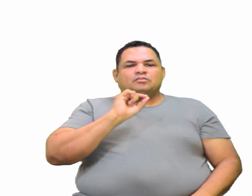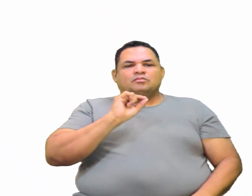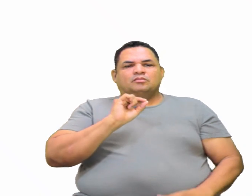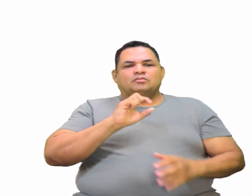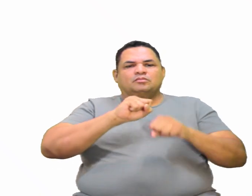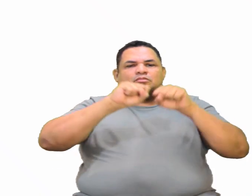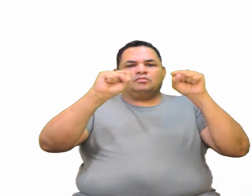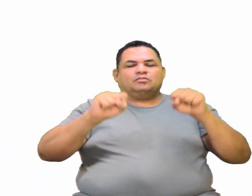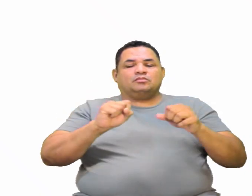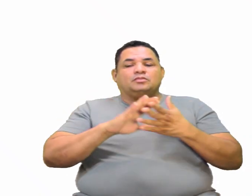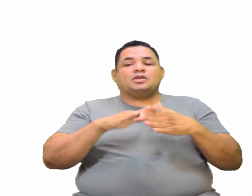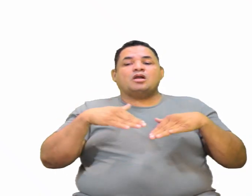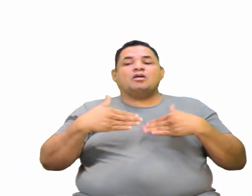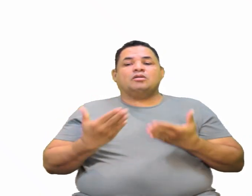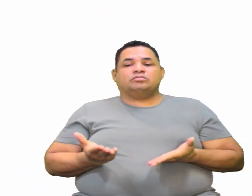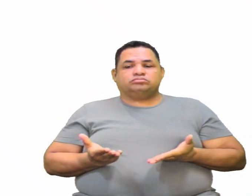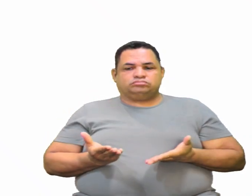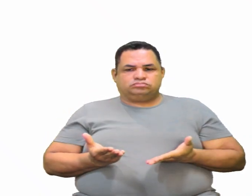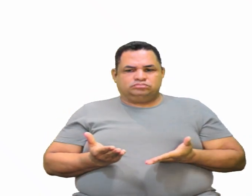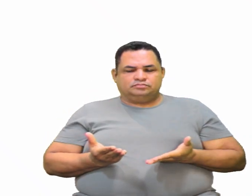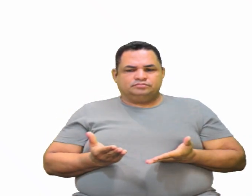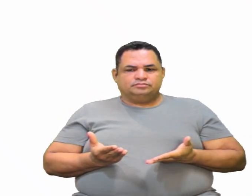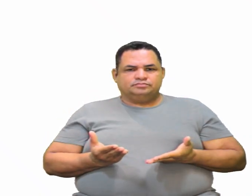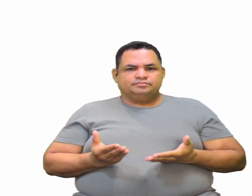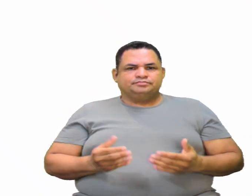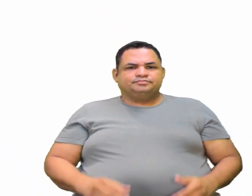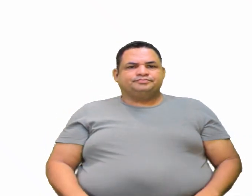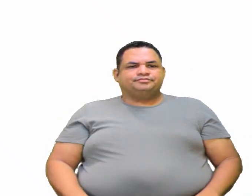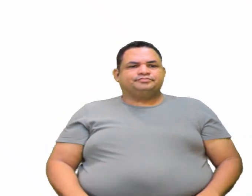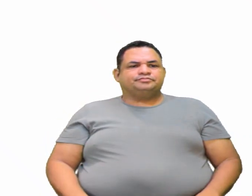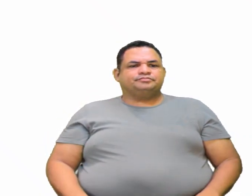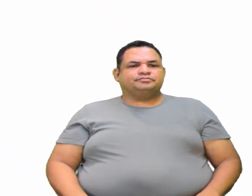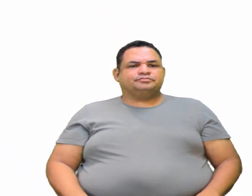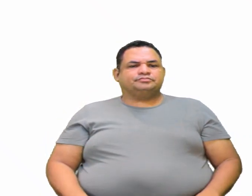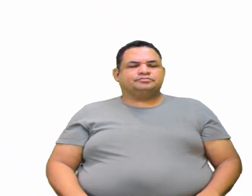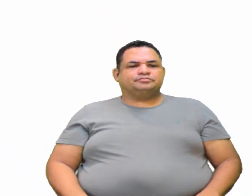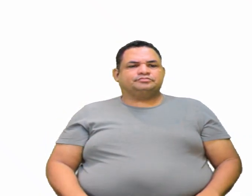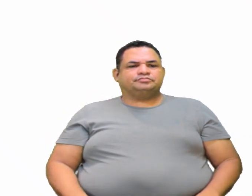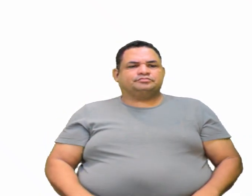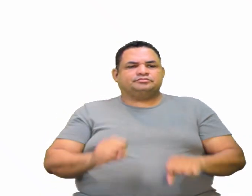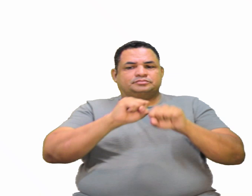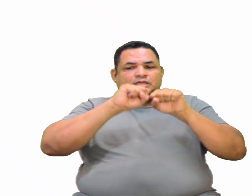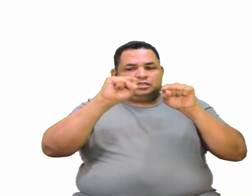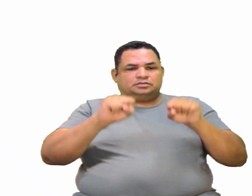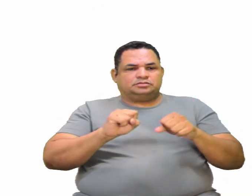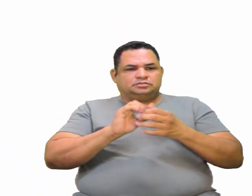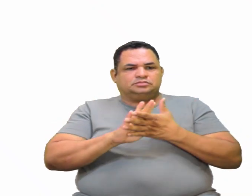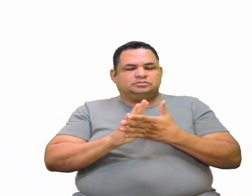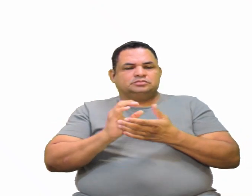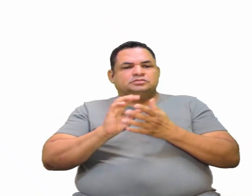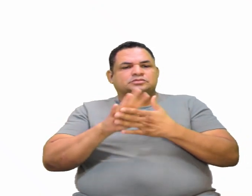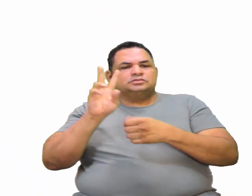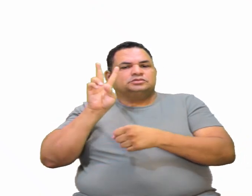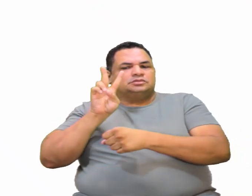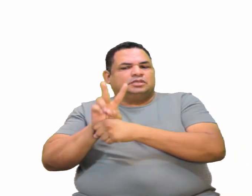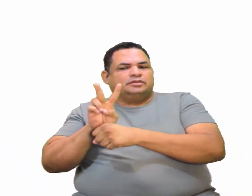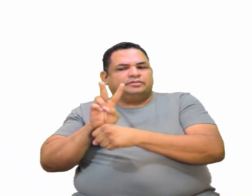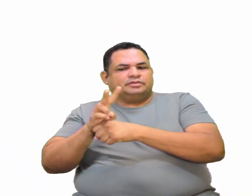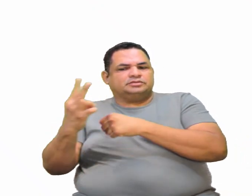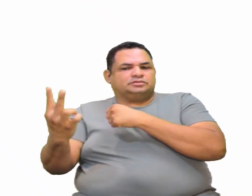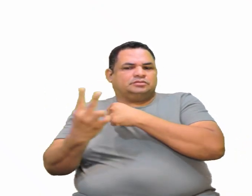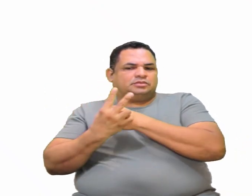Este mecanismo corresponde ao quê? Vamos relembrar aí. Será que é o mecanismo de defesa? Perpetuação já está falando,